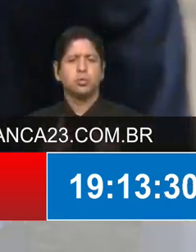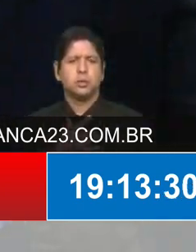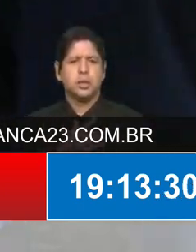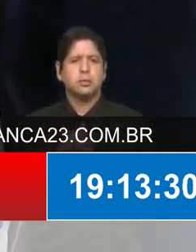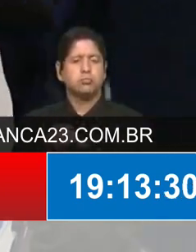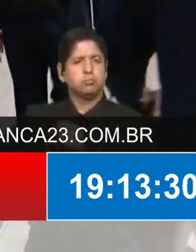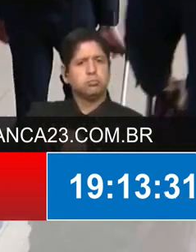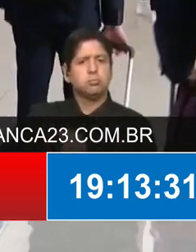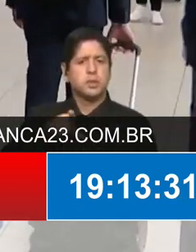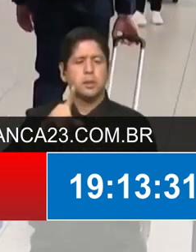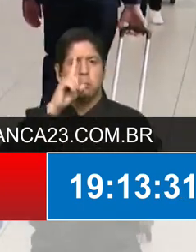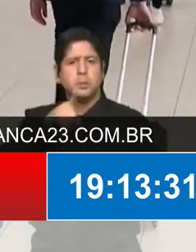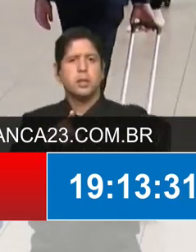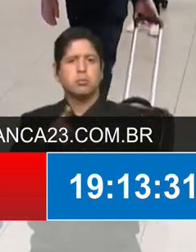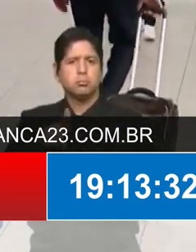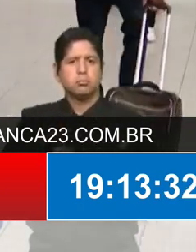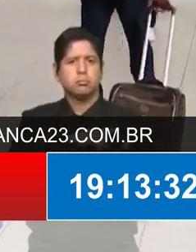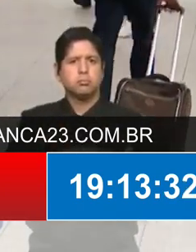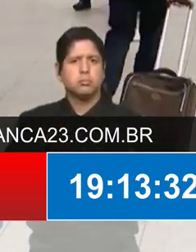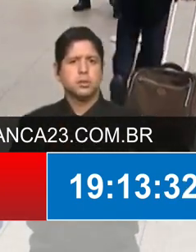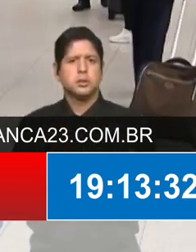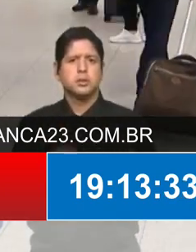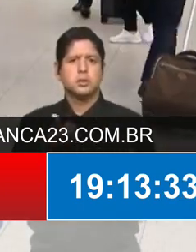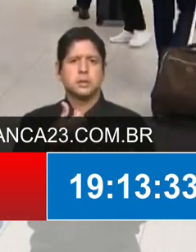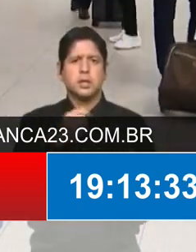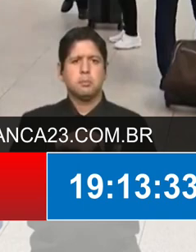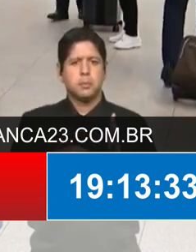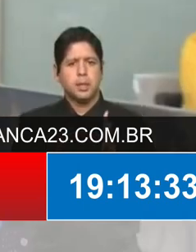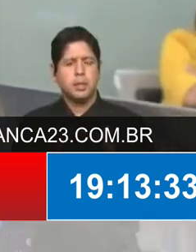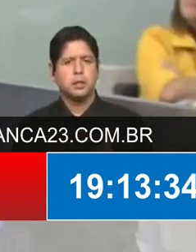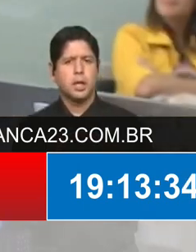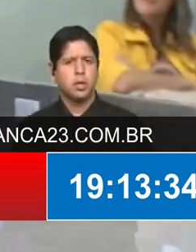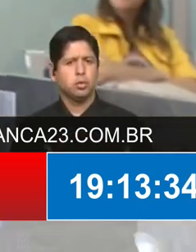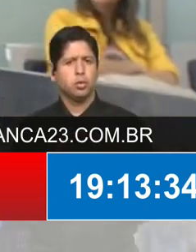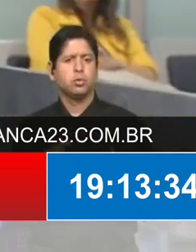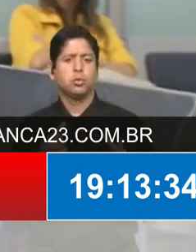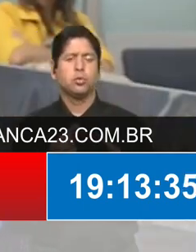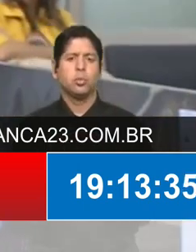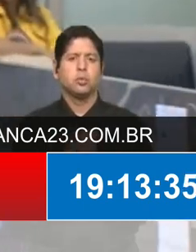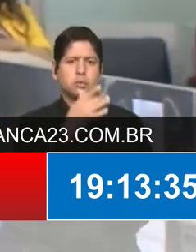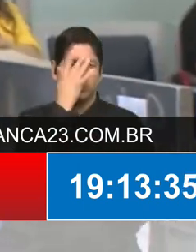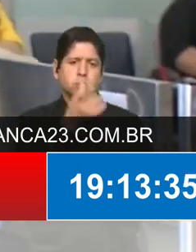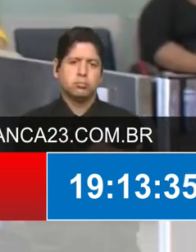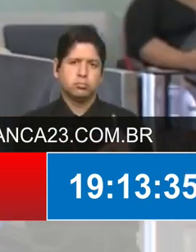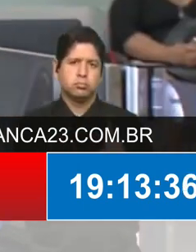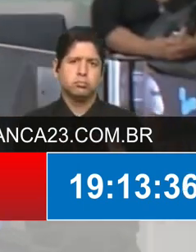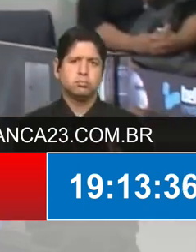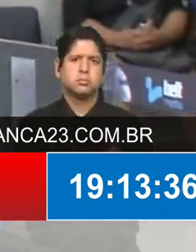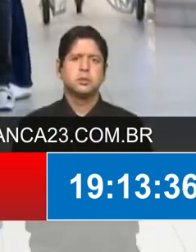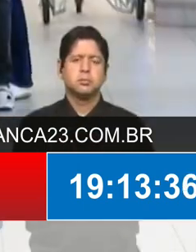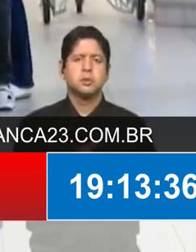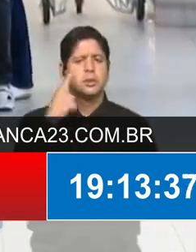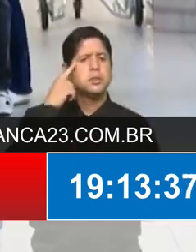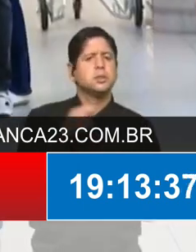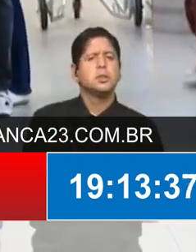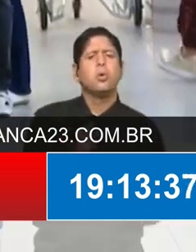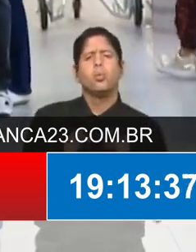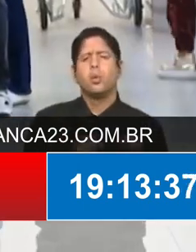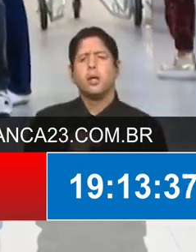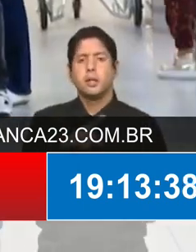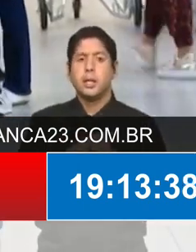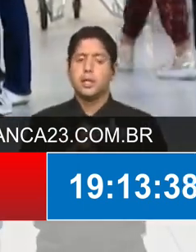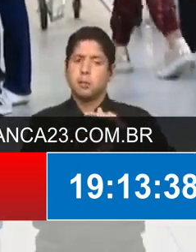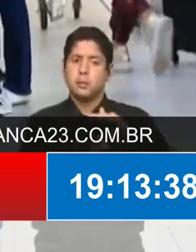sediada, ordenou a suspensão pelo prazo de 6 meses de ações contra as devedoras. Também ficou decidido que as empresas